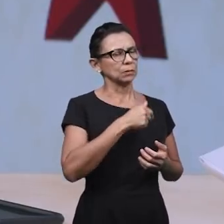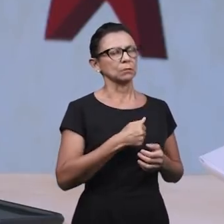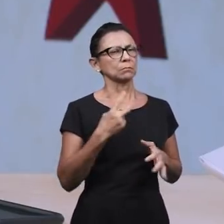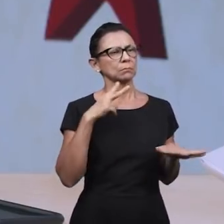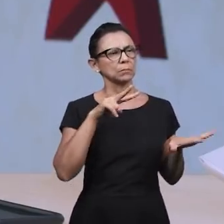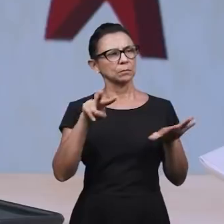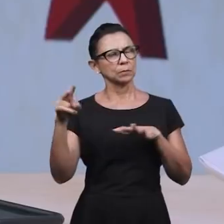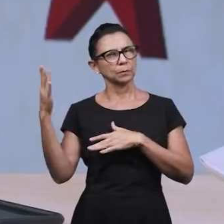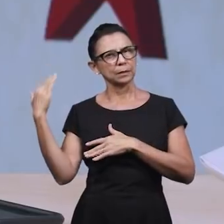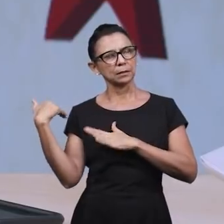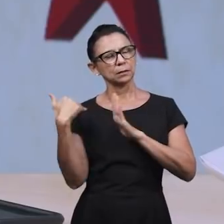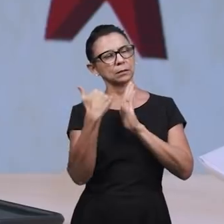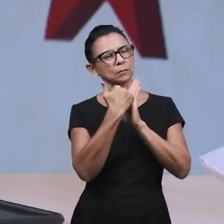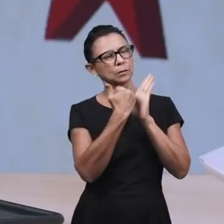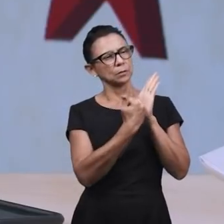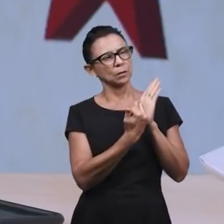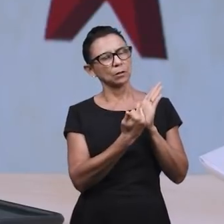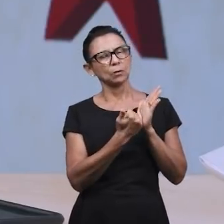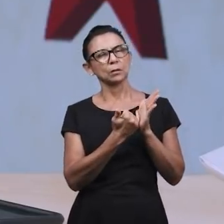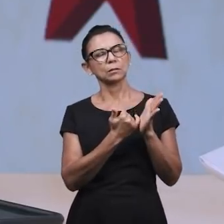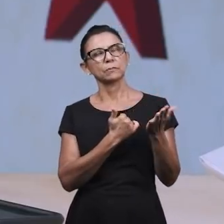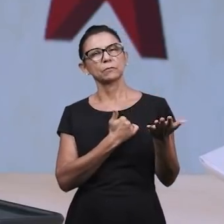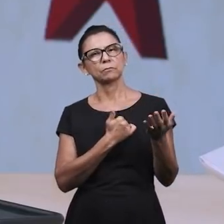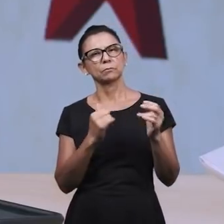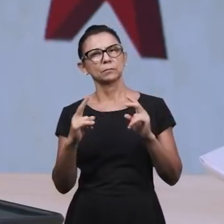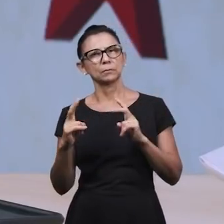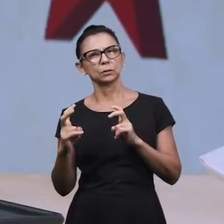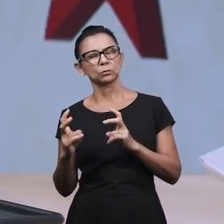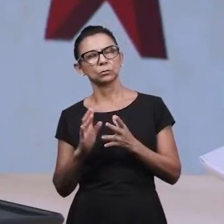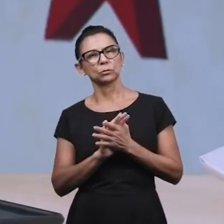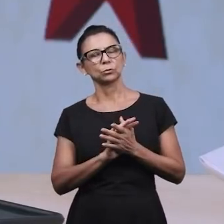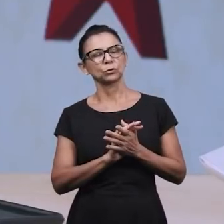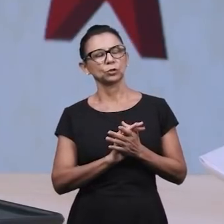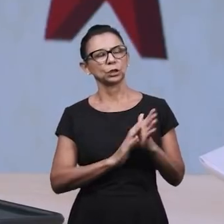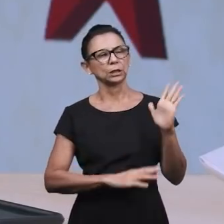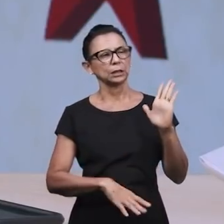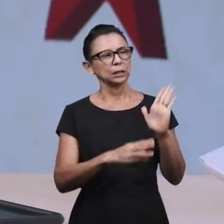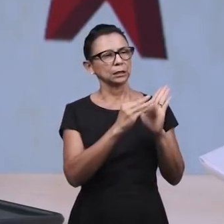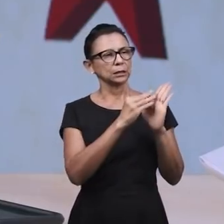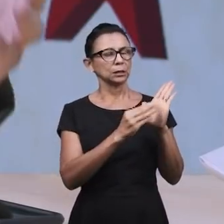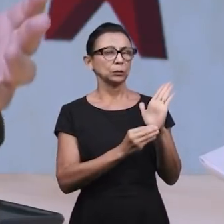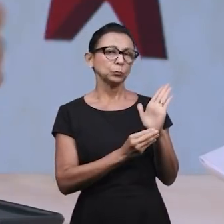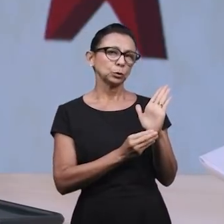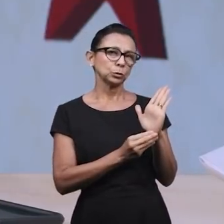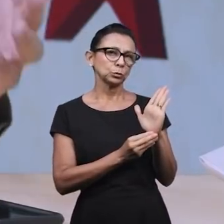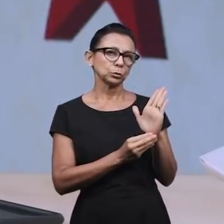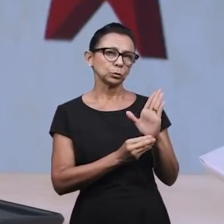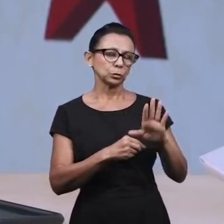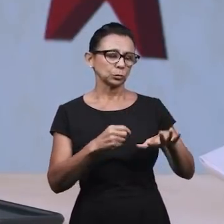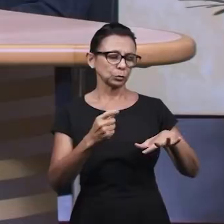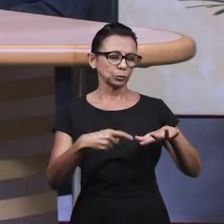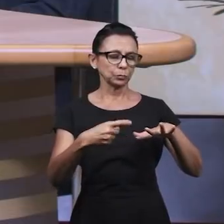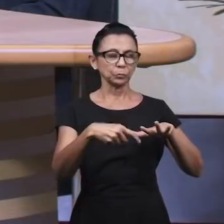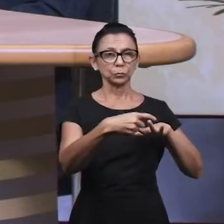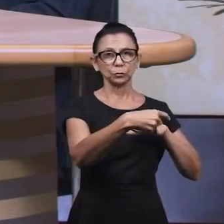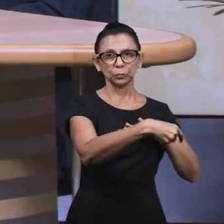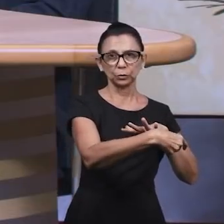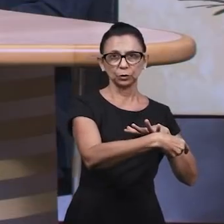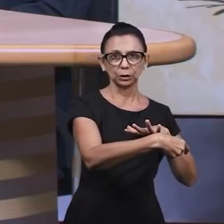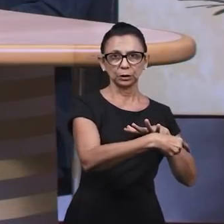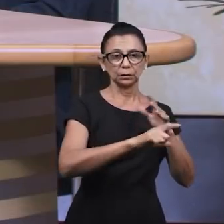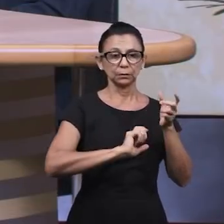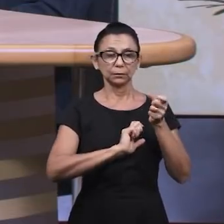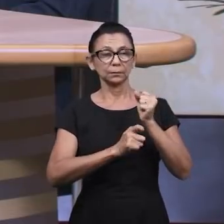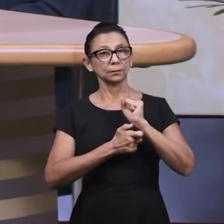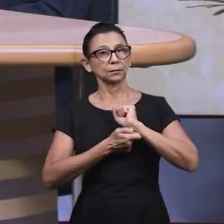no programa passado sobre símbolos, figuras, alegorias, tipologias, mistérios, mas